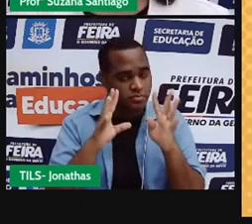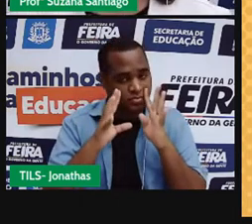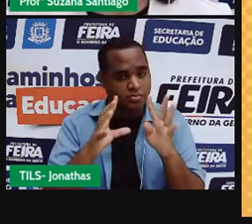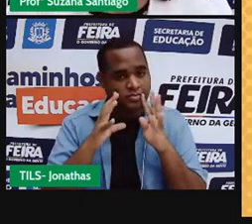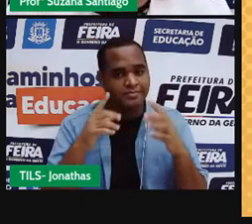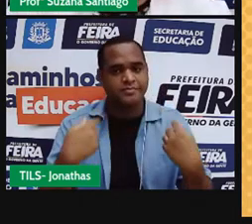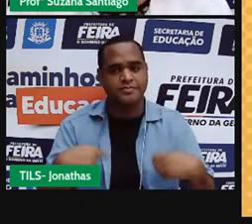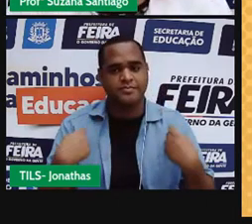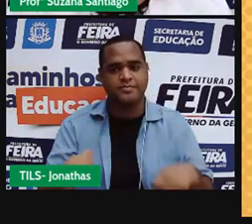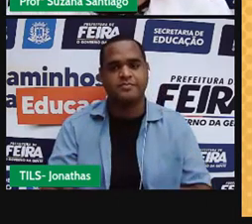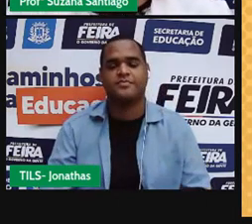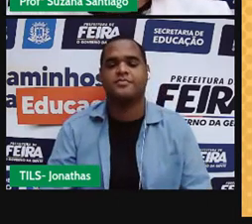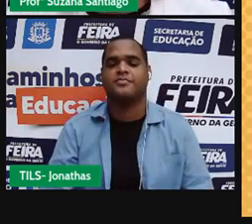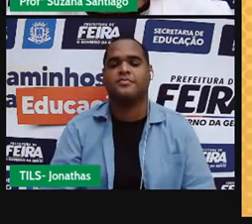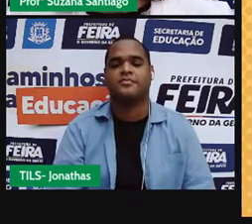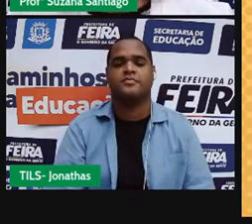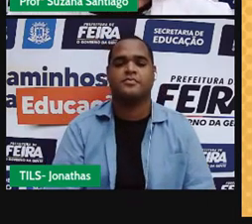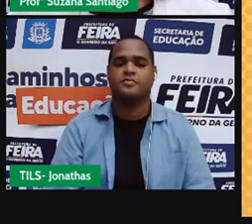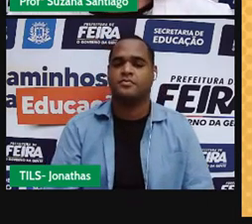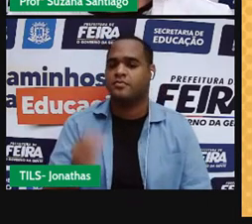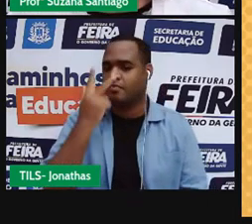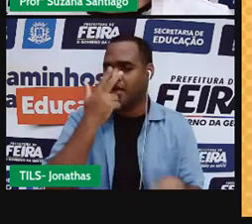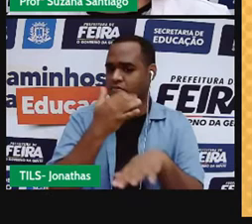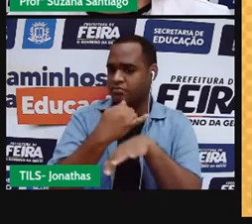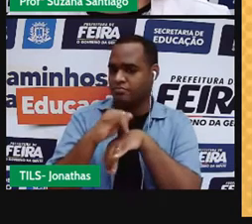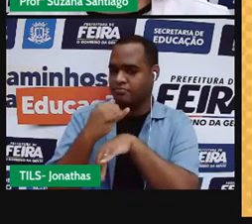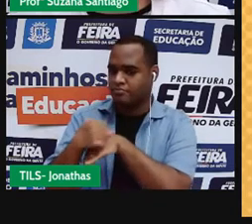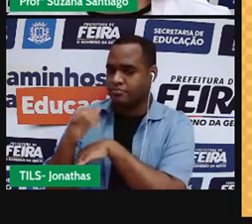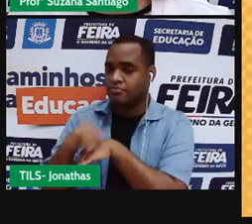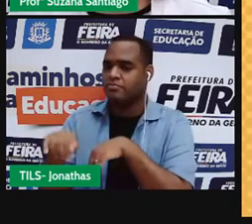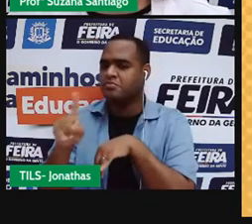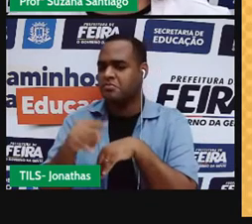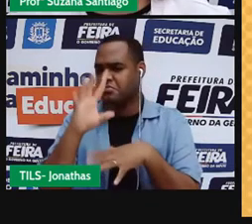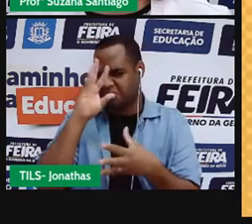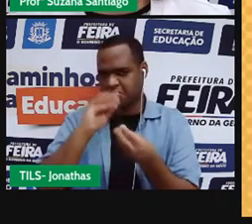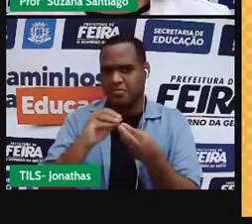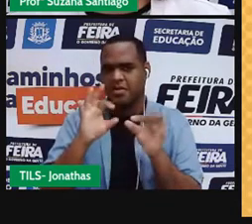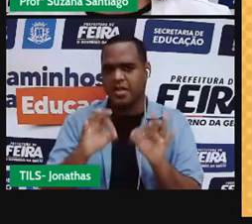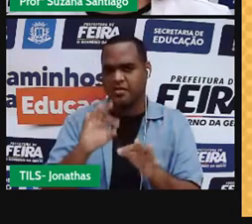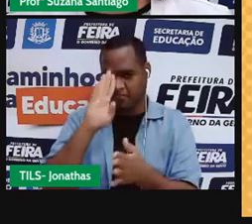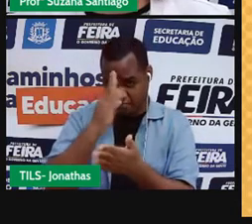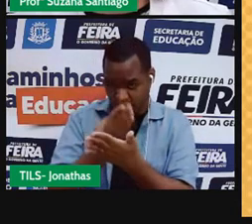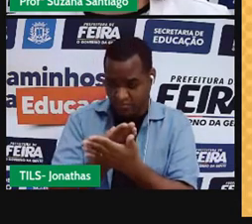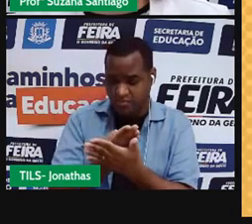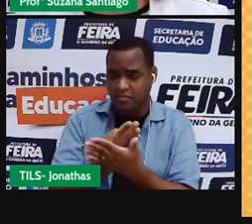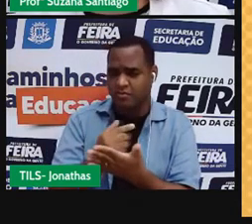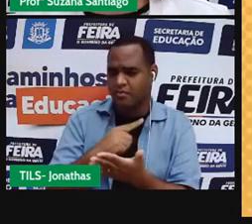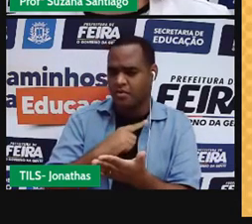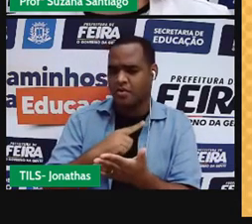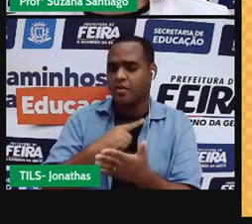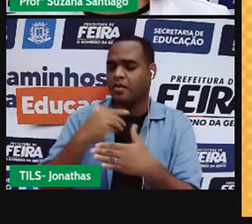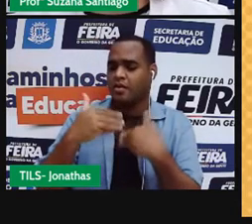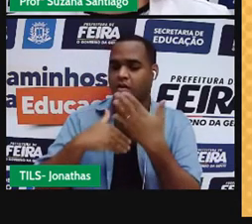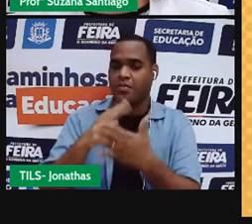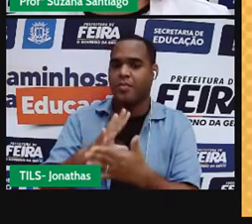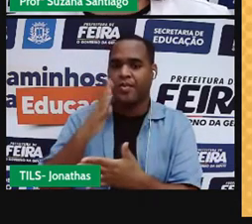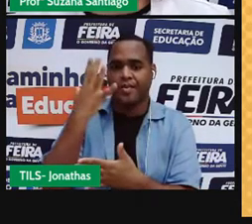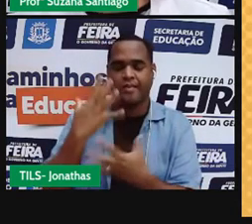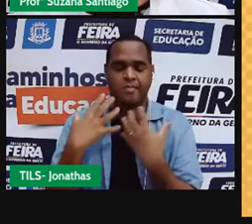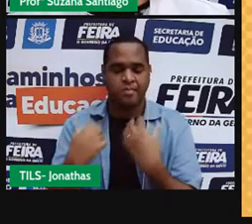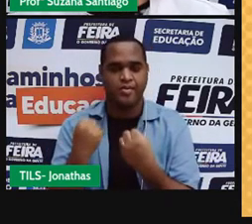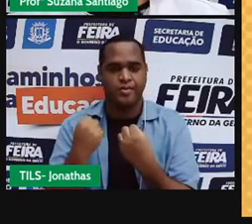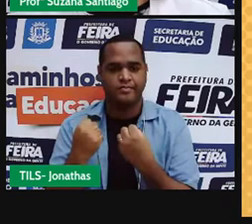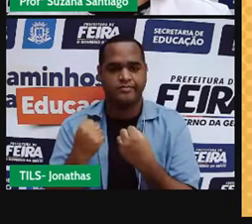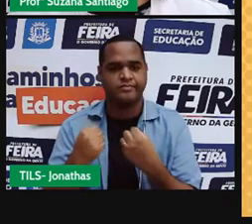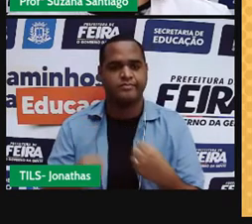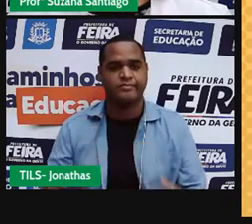Sim, justamente para enganar, de fato, né? Para a gente achar que aquilo ali é confiável e cair naquela armadilha.